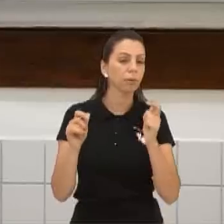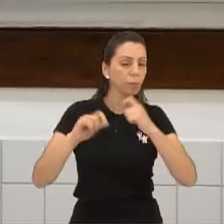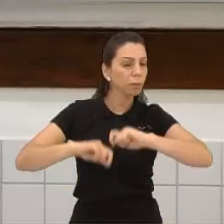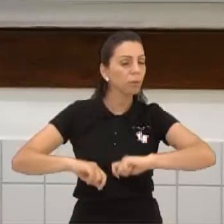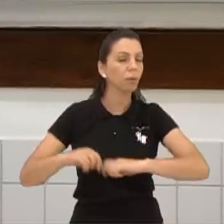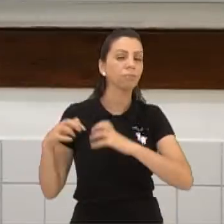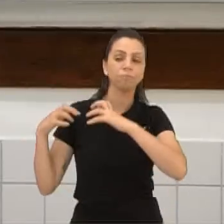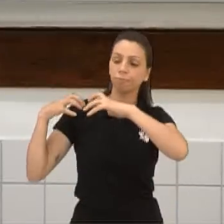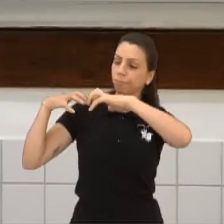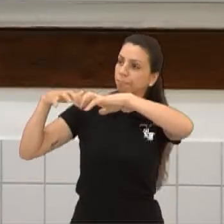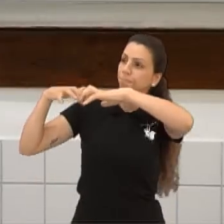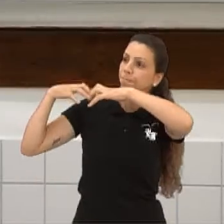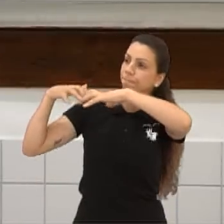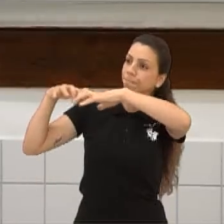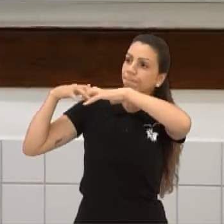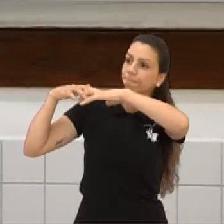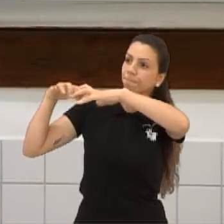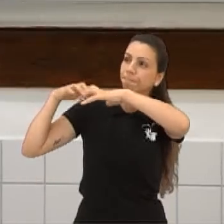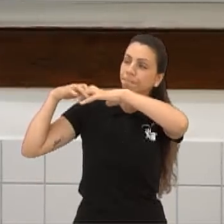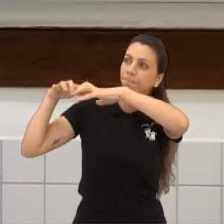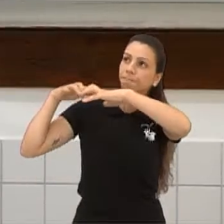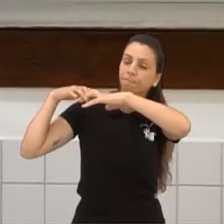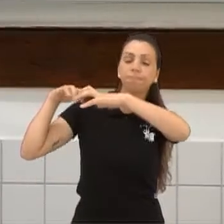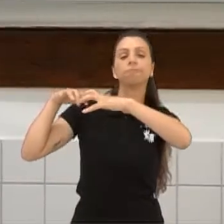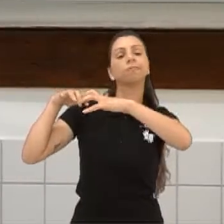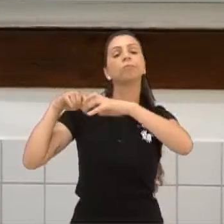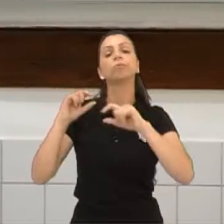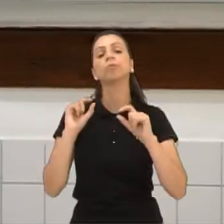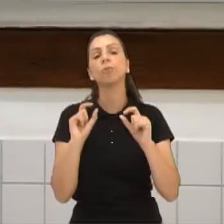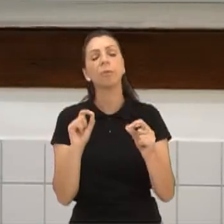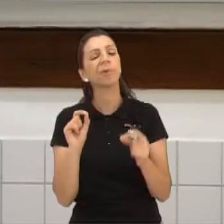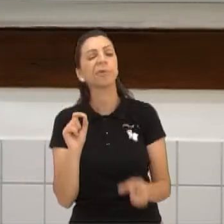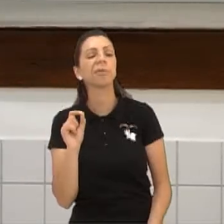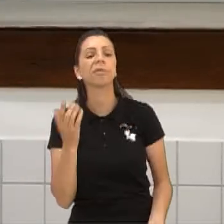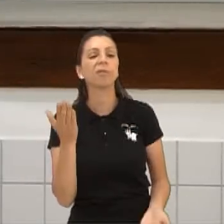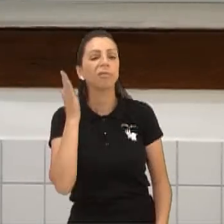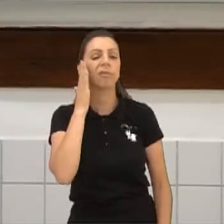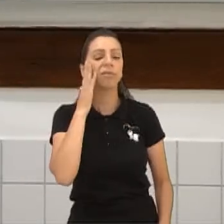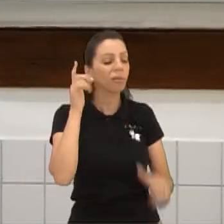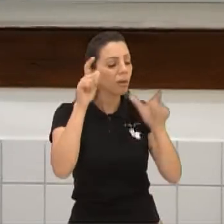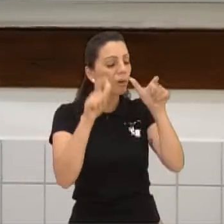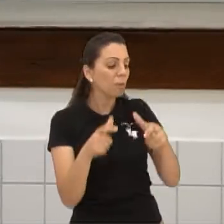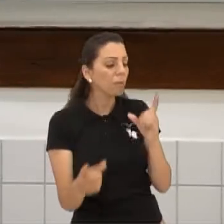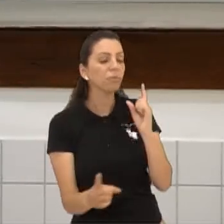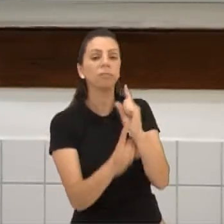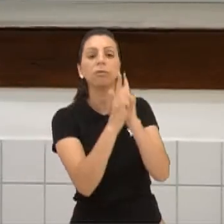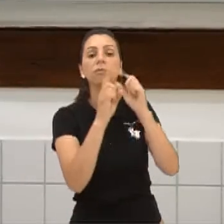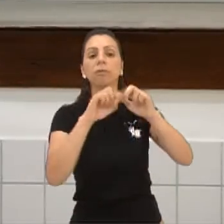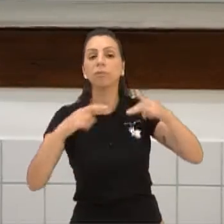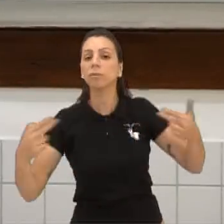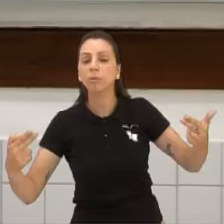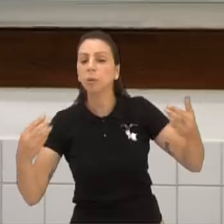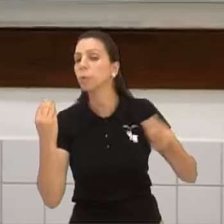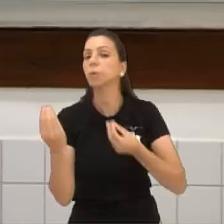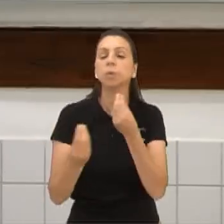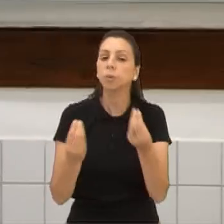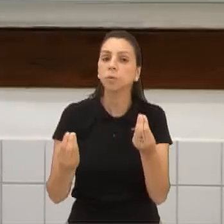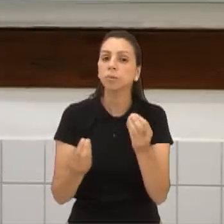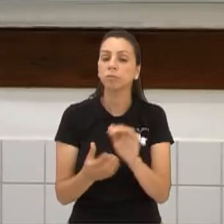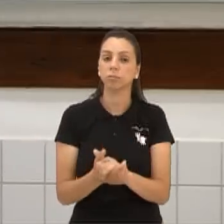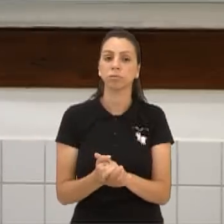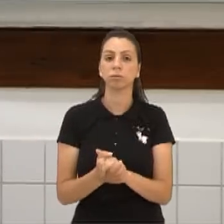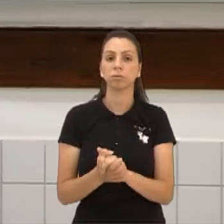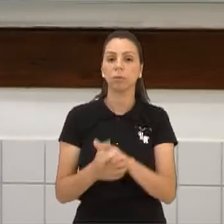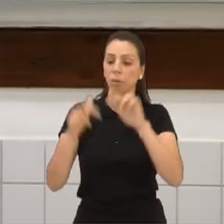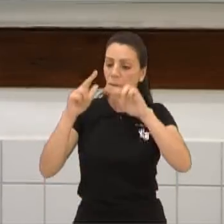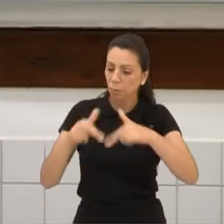já pensaram, já refletiram para saber de onde é que vêm esses materiais? Da onde que vem essa